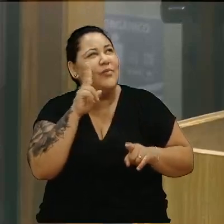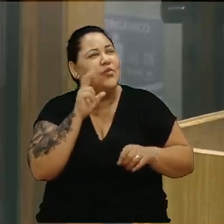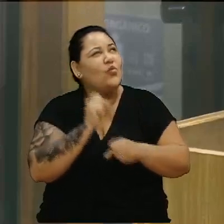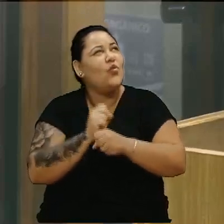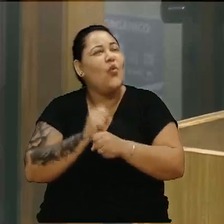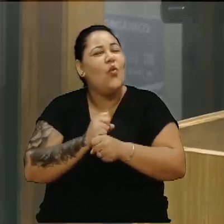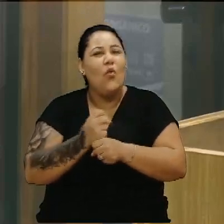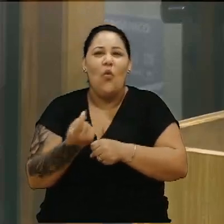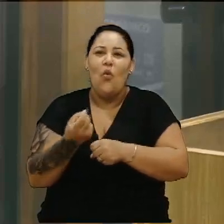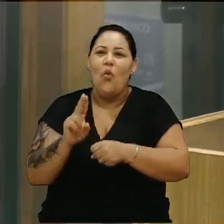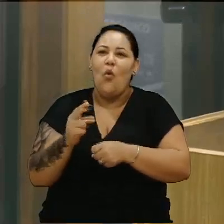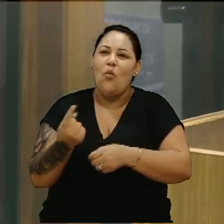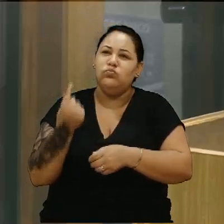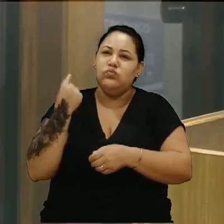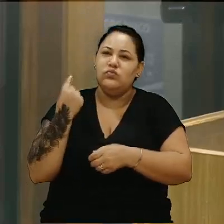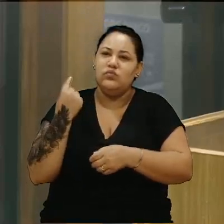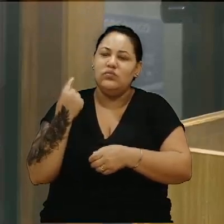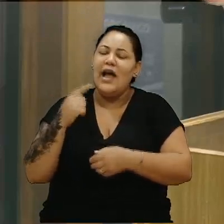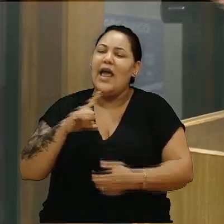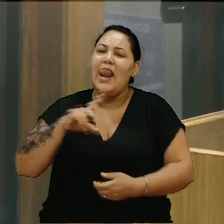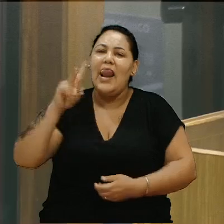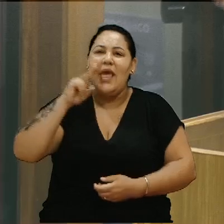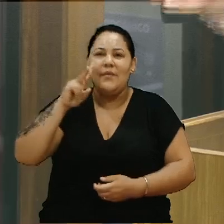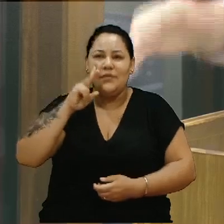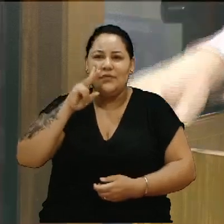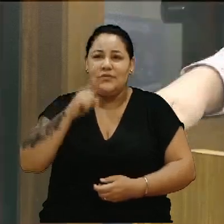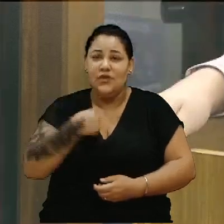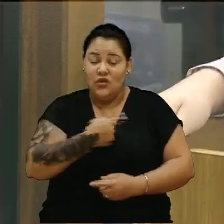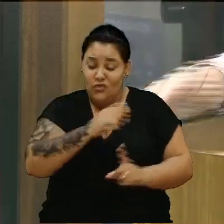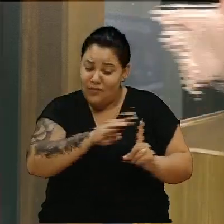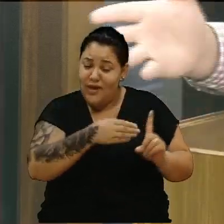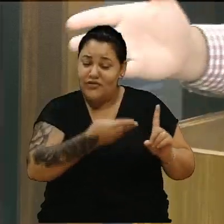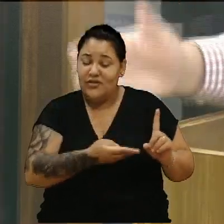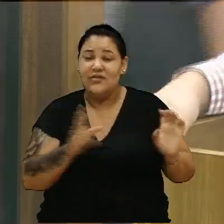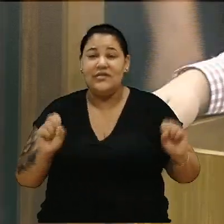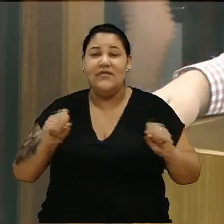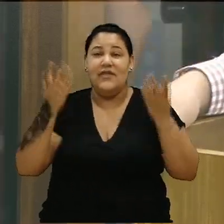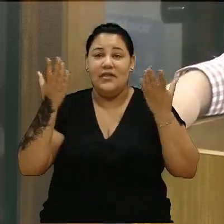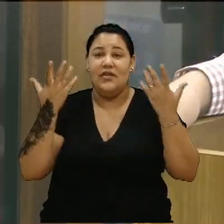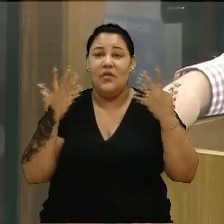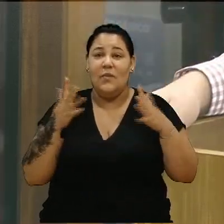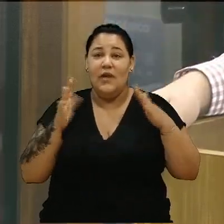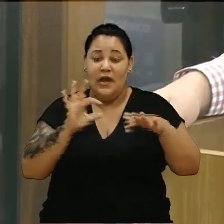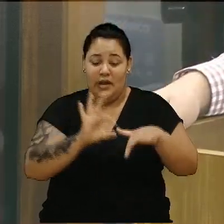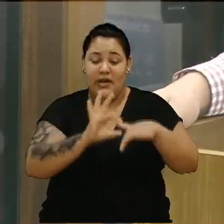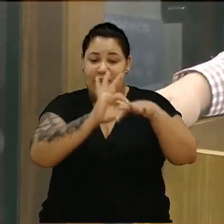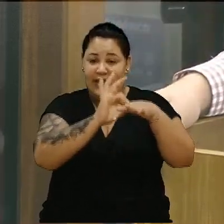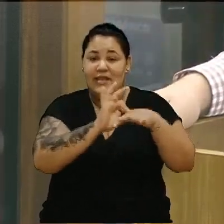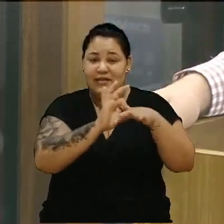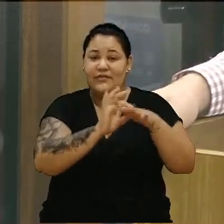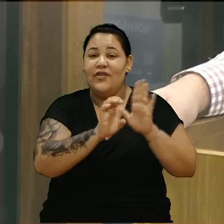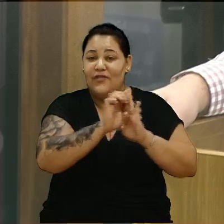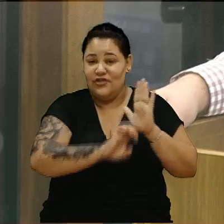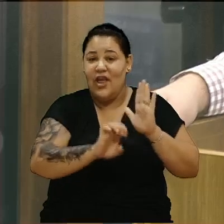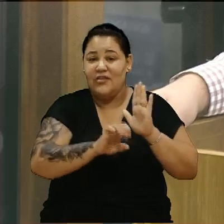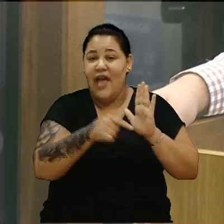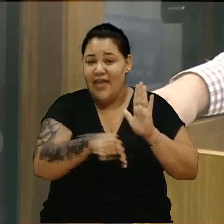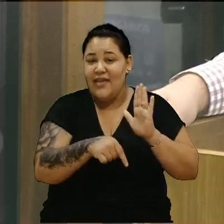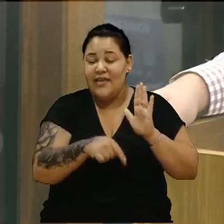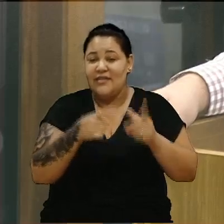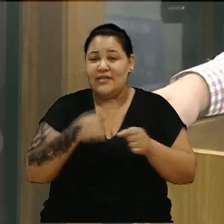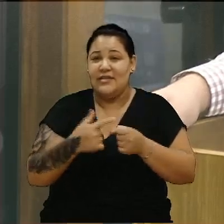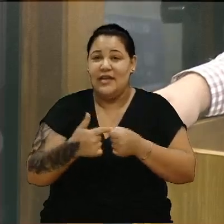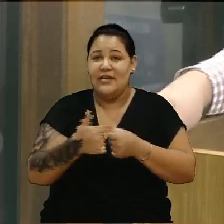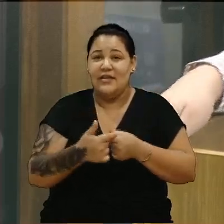último, senhor. E eu lembro que nós somos homenageados justamente neste evento que celebra as lideranças evangélicas da nossa cidade. E o meu tom, o